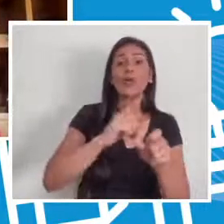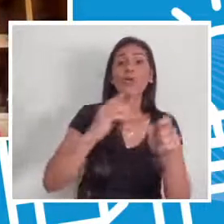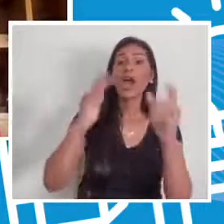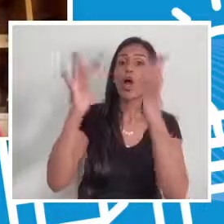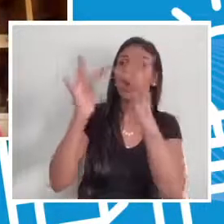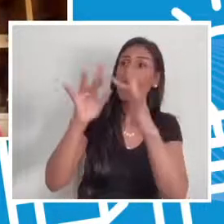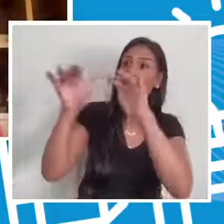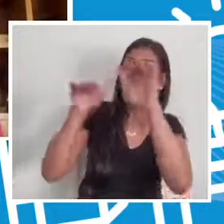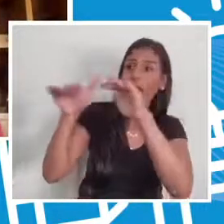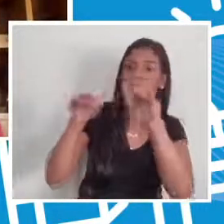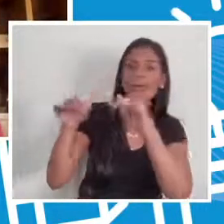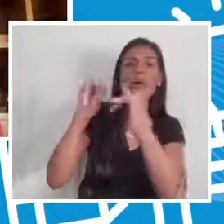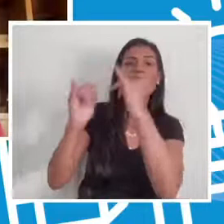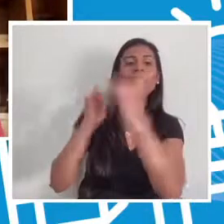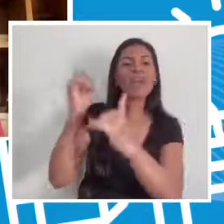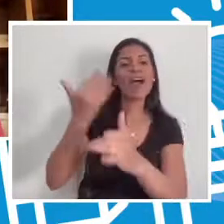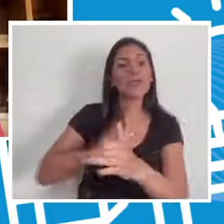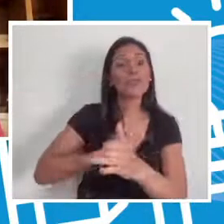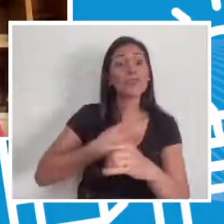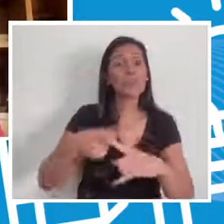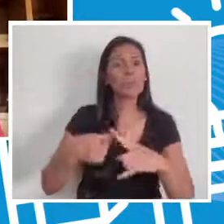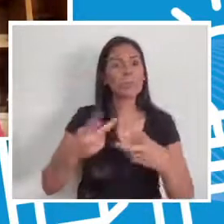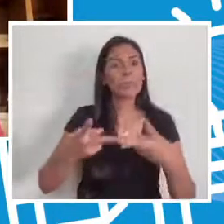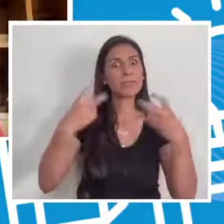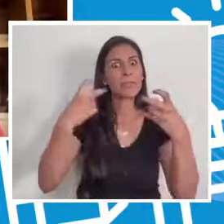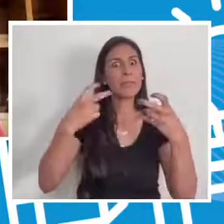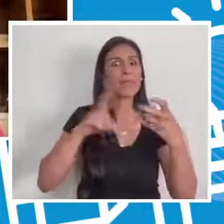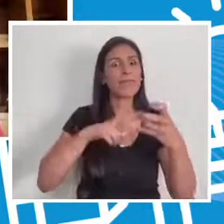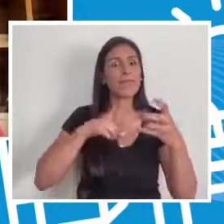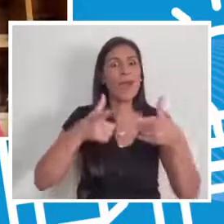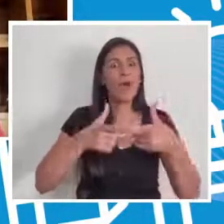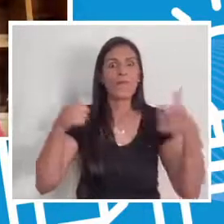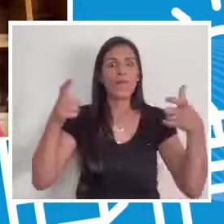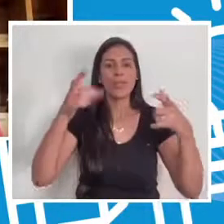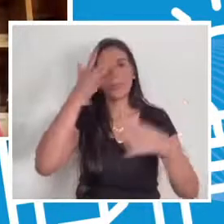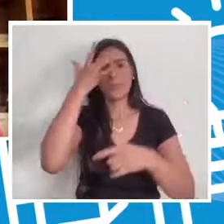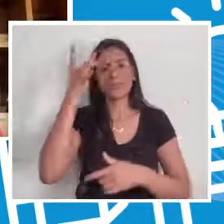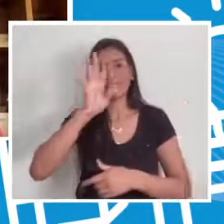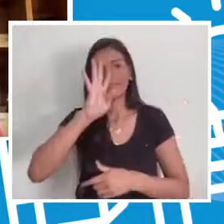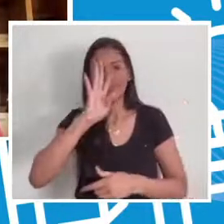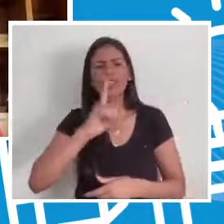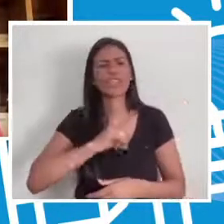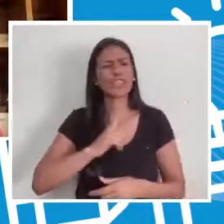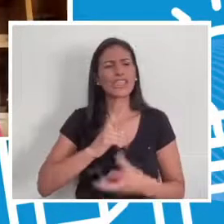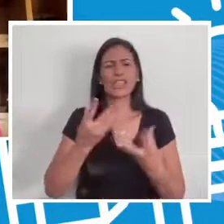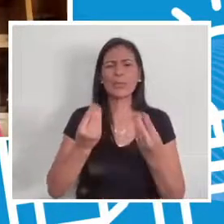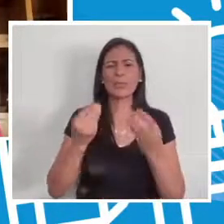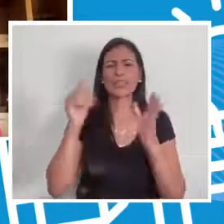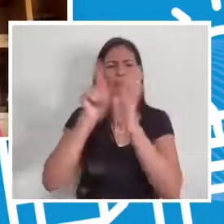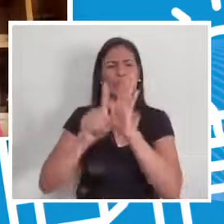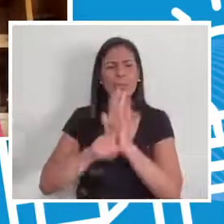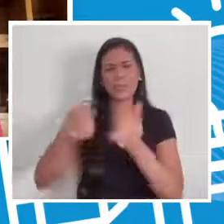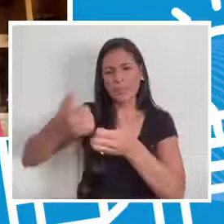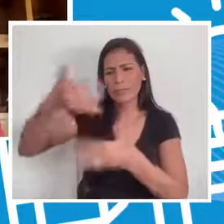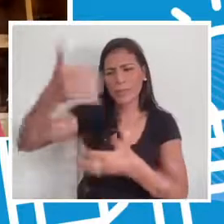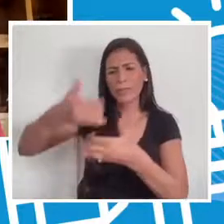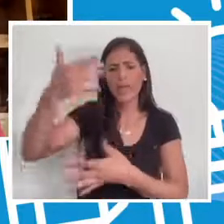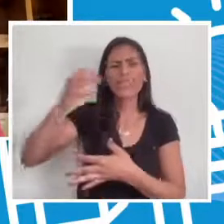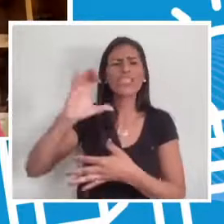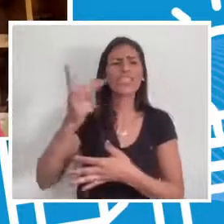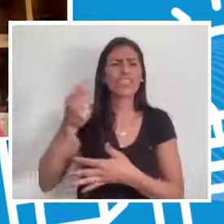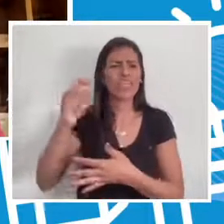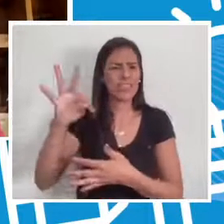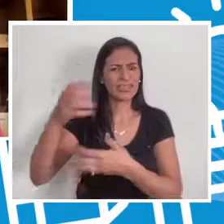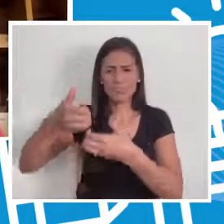crescente. A gente teve muitas perguntas no chat. Eu tinha perguntas que a gente tinha elaborado, mas eu vou deixá-las